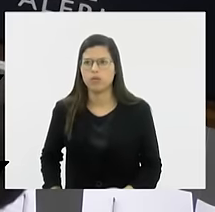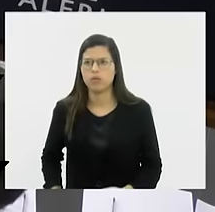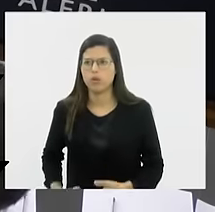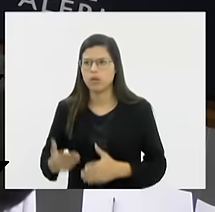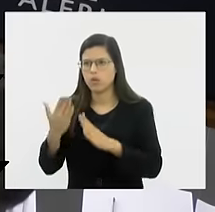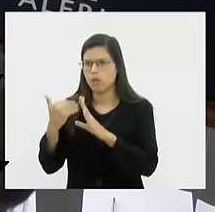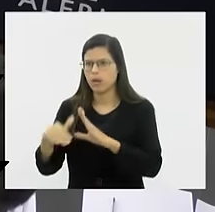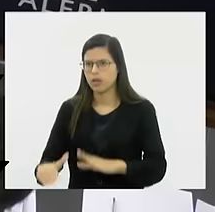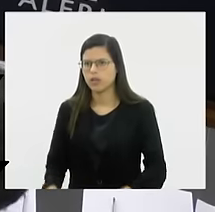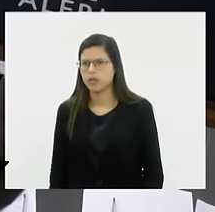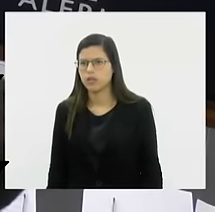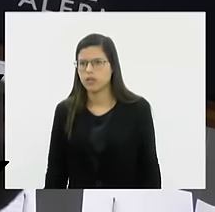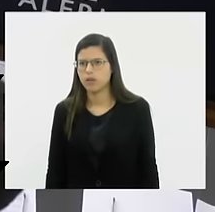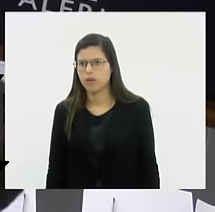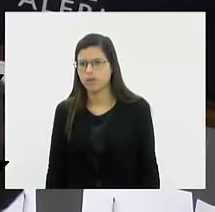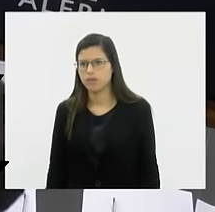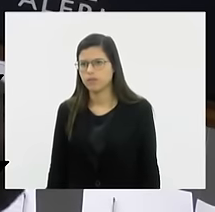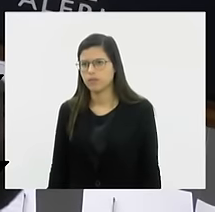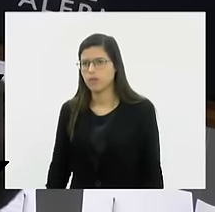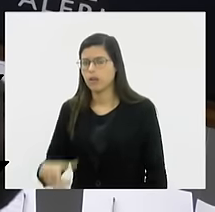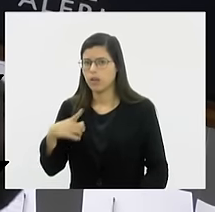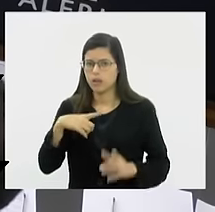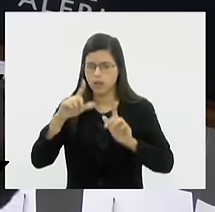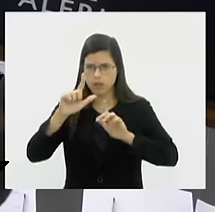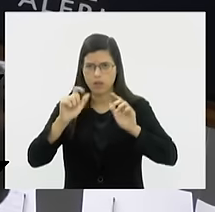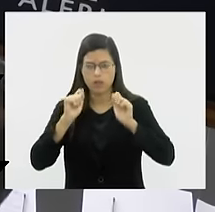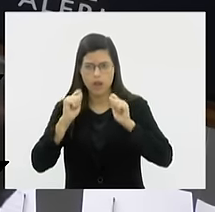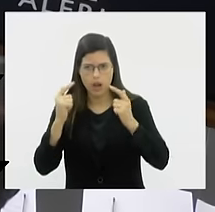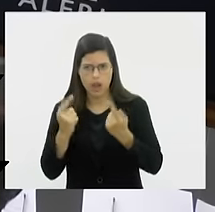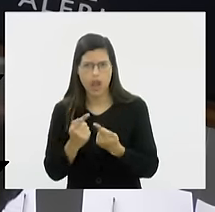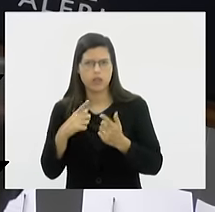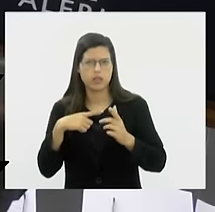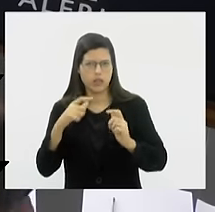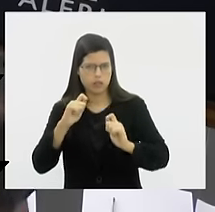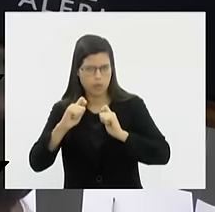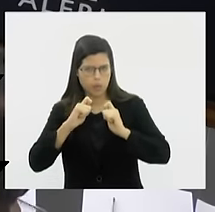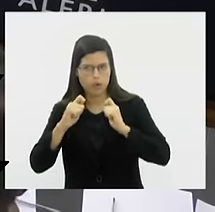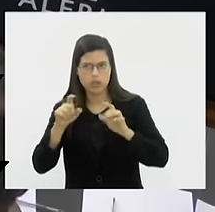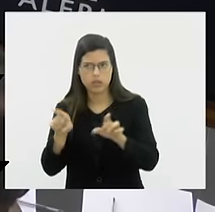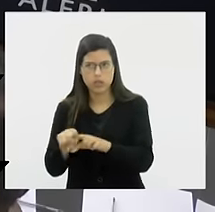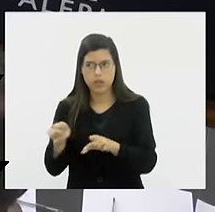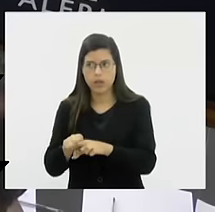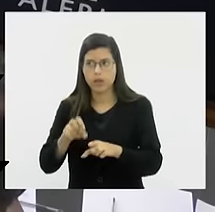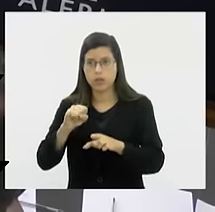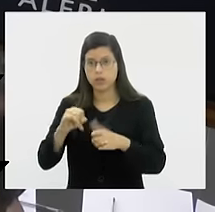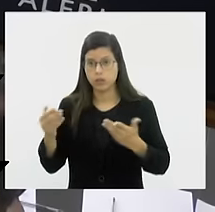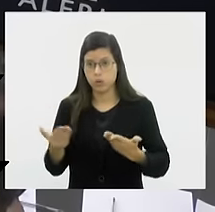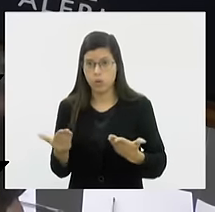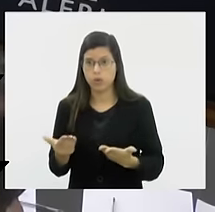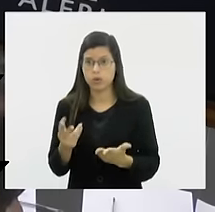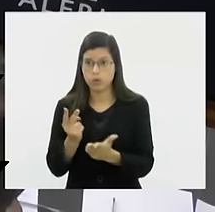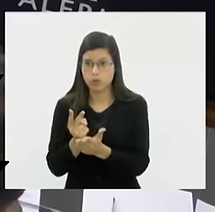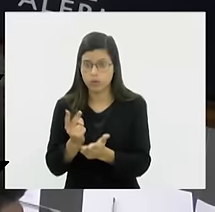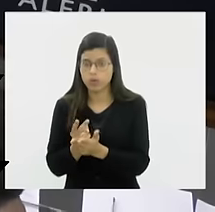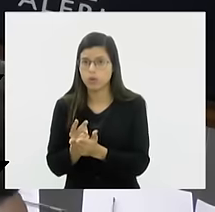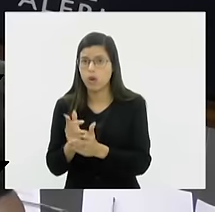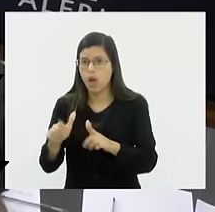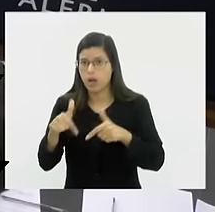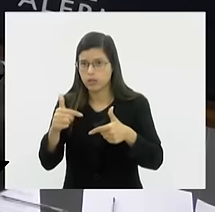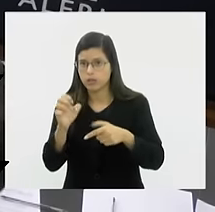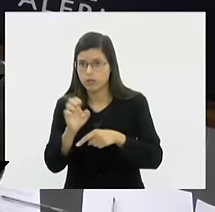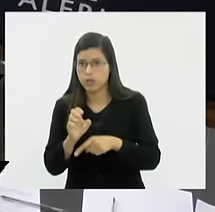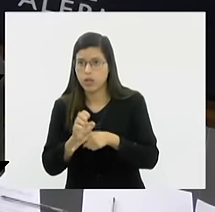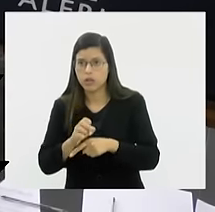mensagem? Aqui, porque tem grande imprensa, tem a TV Alerte transmitindo, né, que se hoje ainda existe operação no estado, a culpa